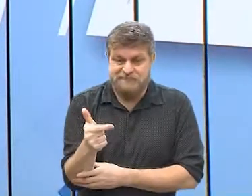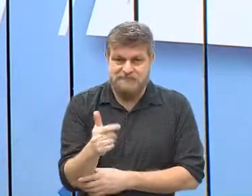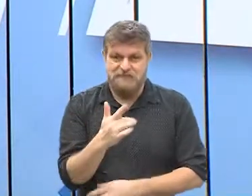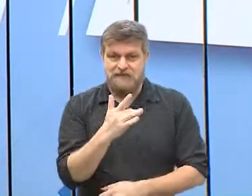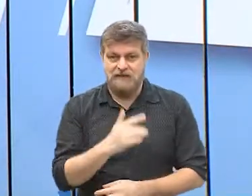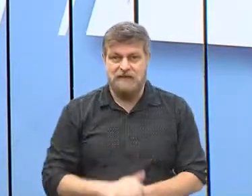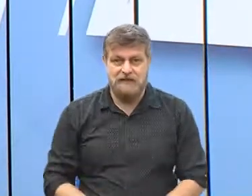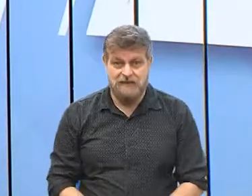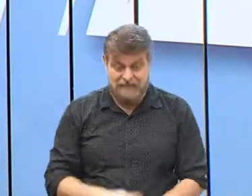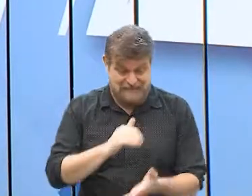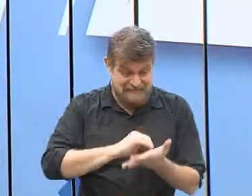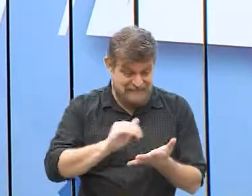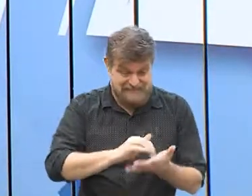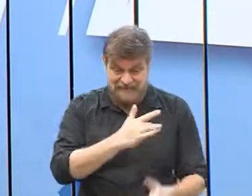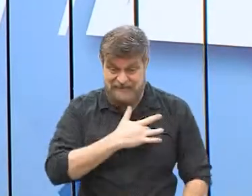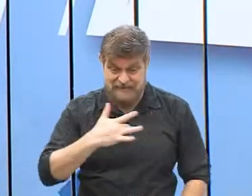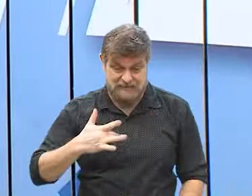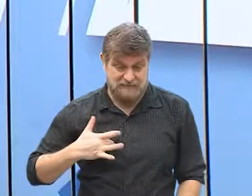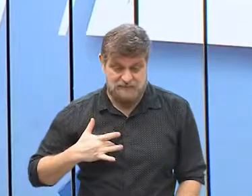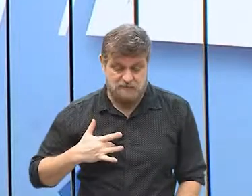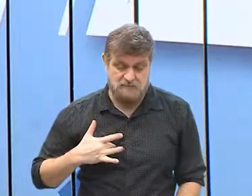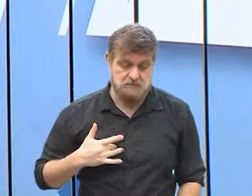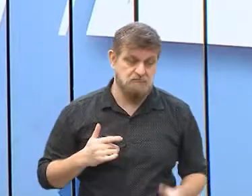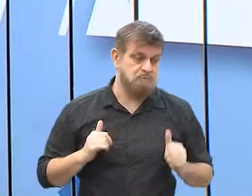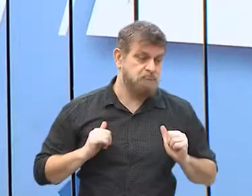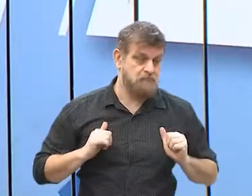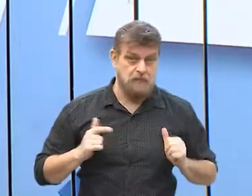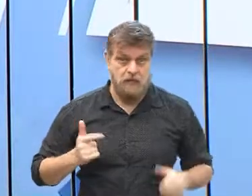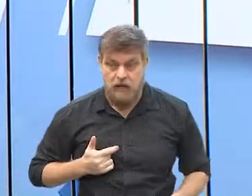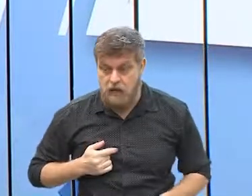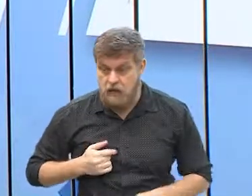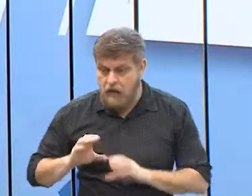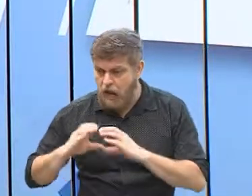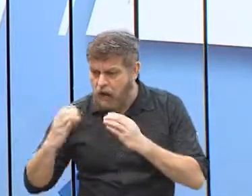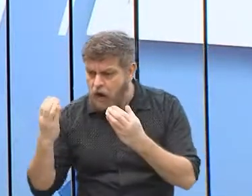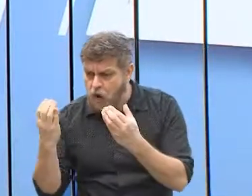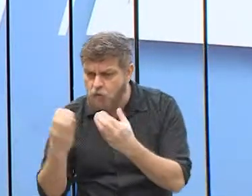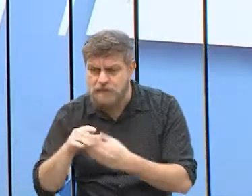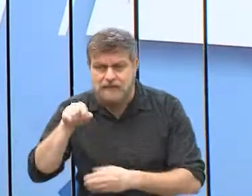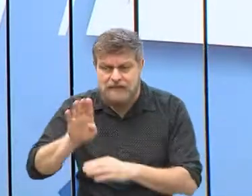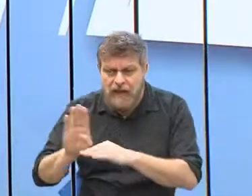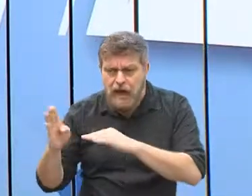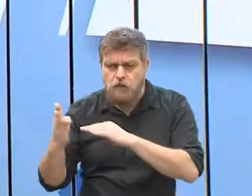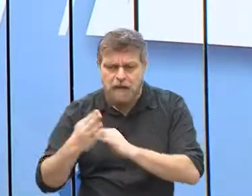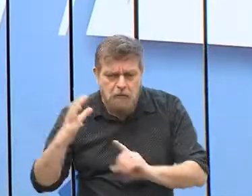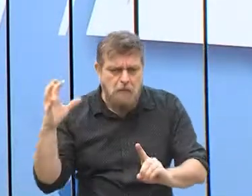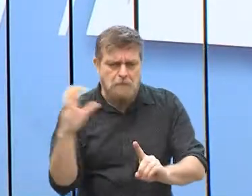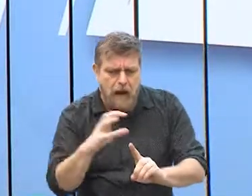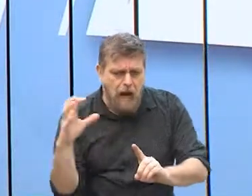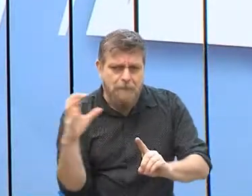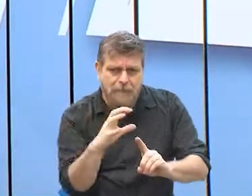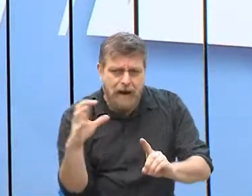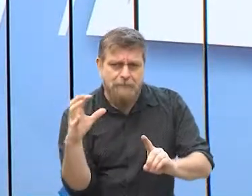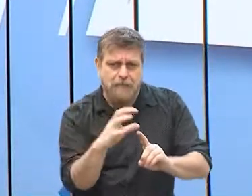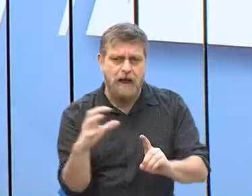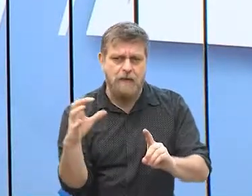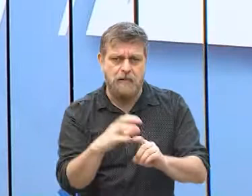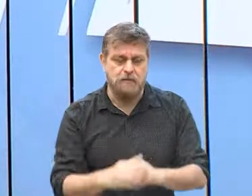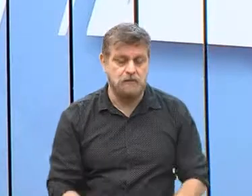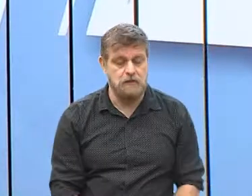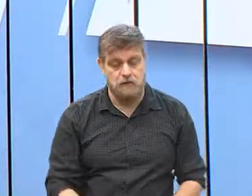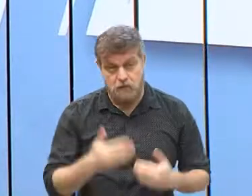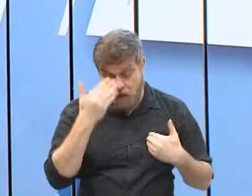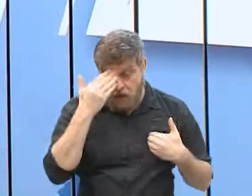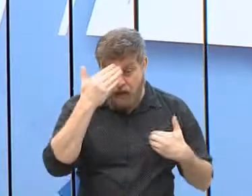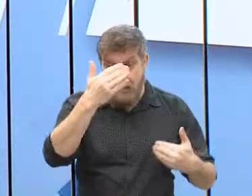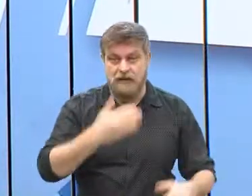Secretaria de Saúde, e aí com a pressão da comunidade fizemos várias reuniões. Agradeço a sensibilidade do